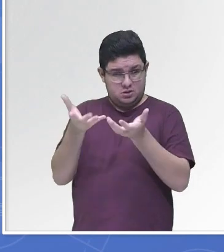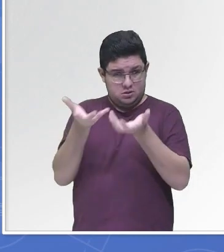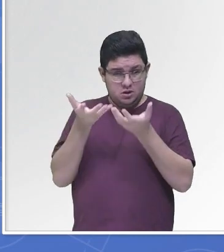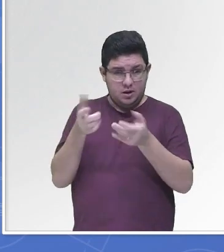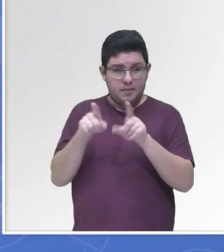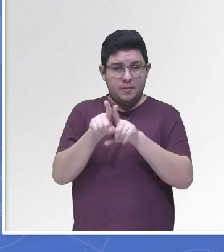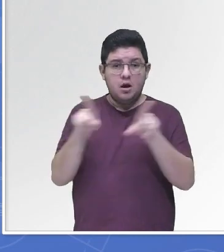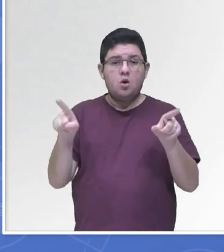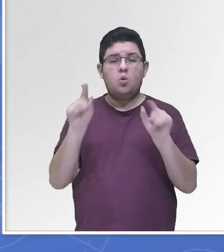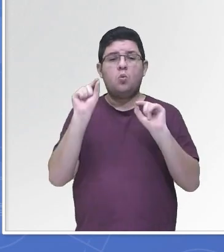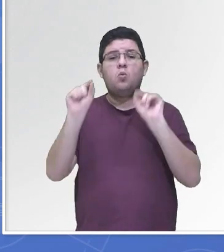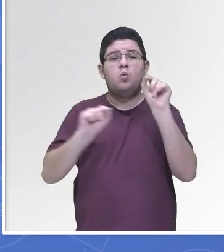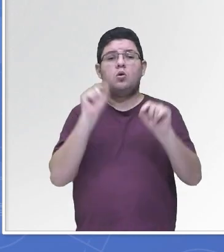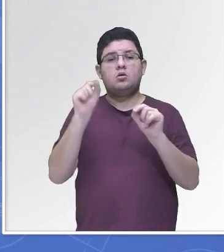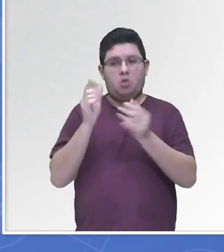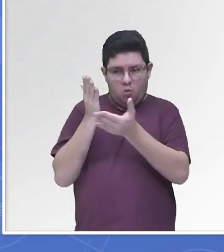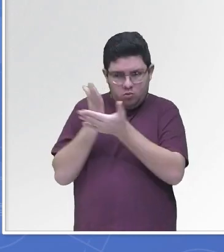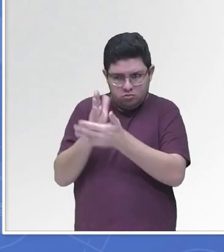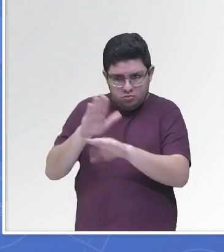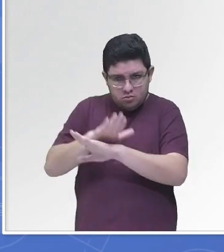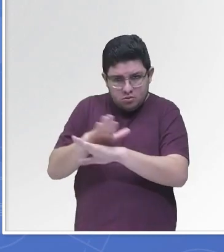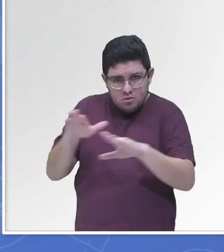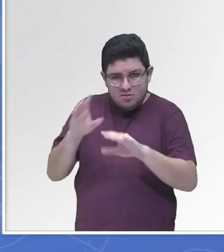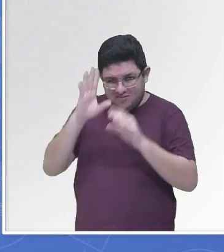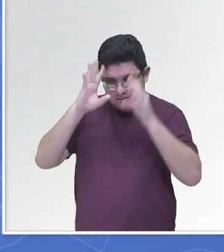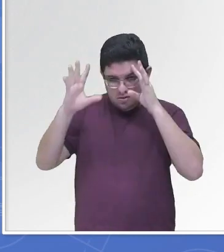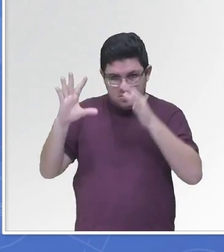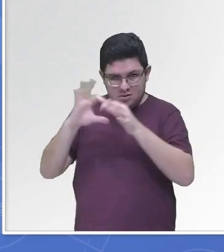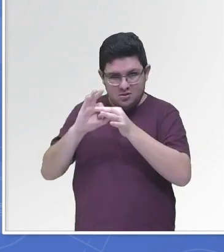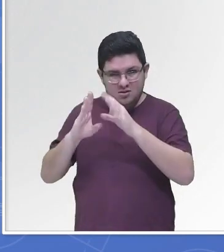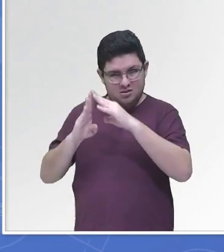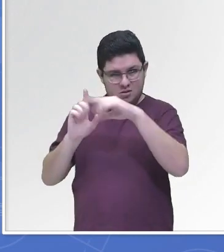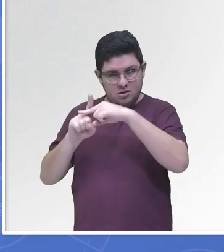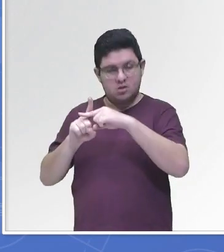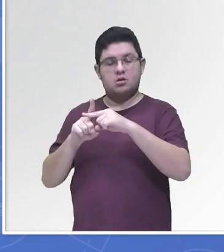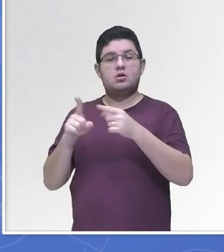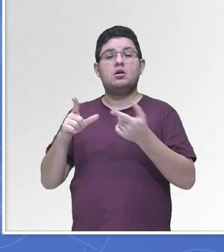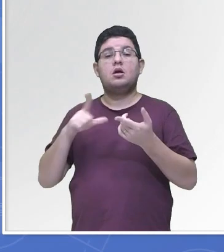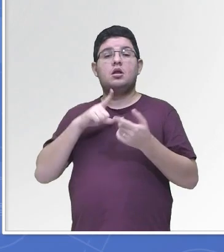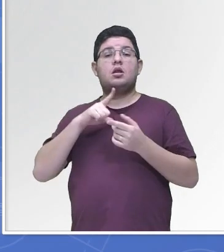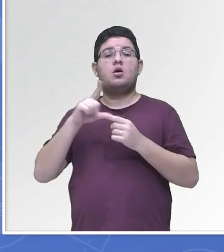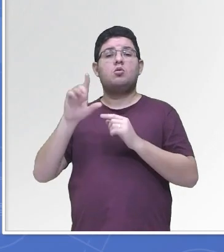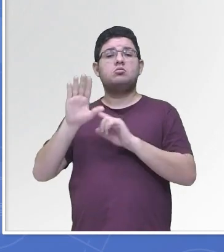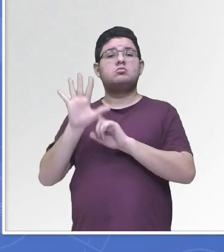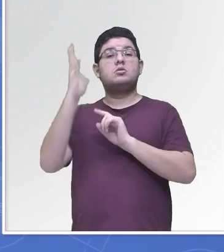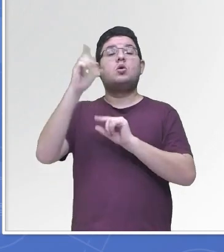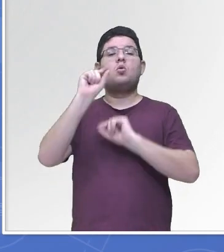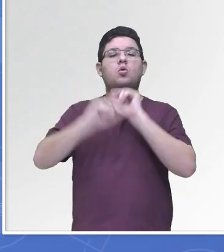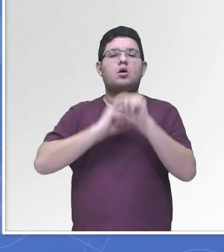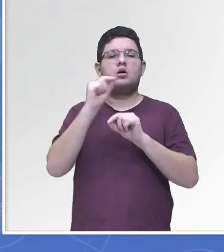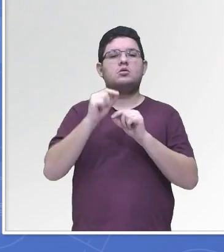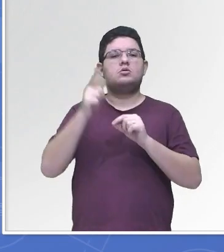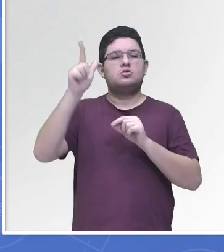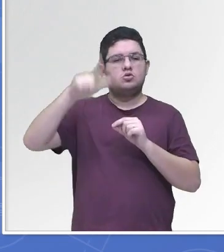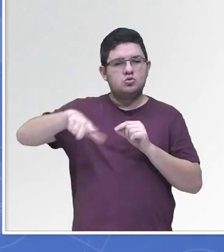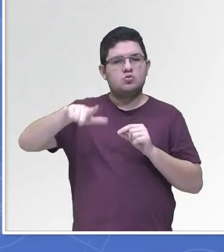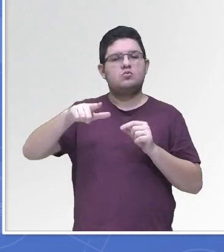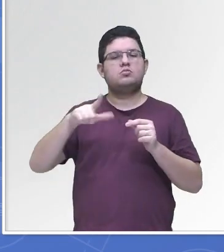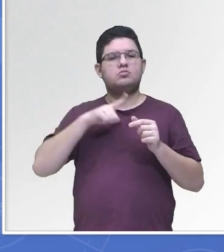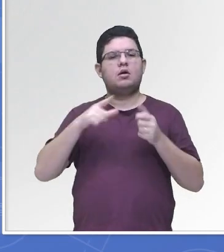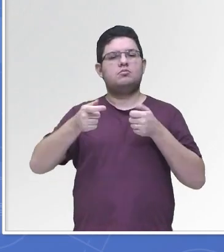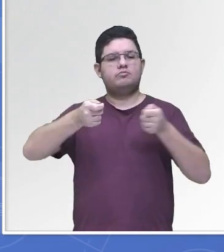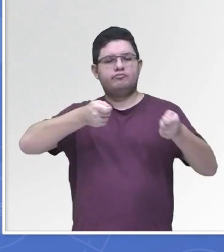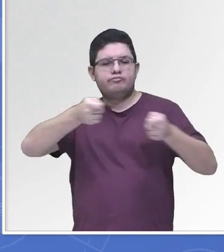momento que eu consigo romper com tudo isso, o que vai acontecer? Eu vou ser novamente manipulado. Eu vou